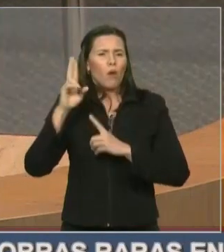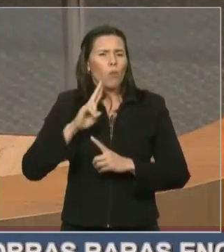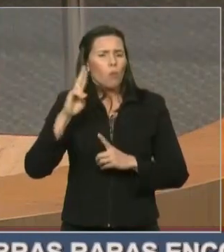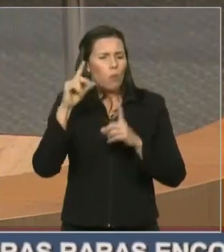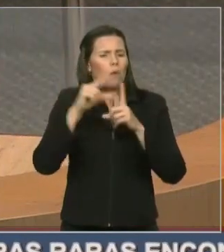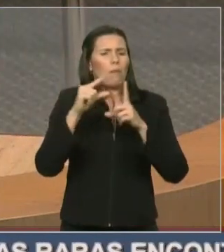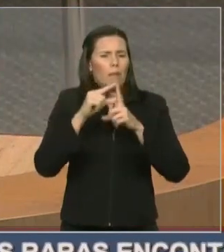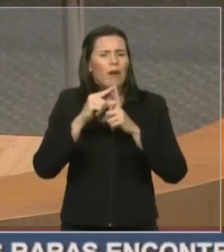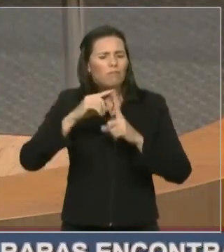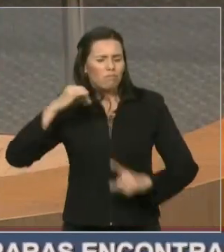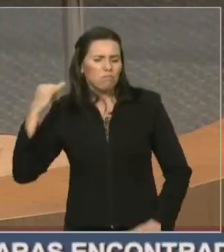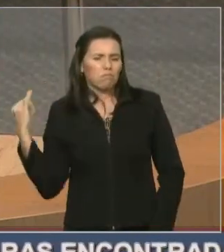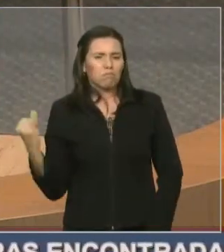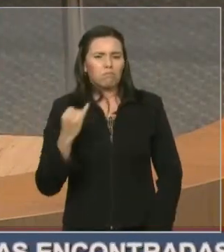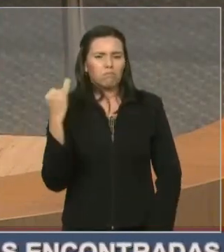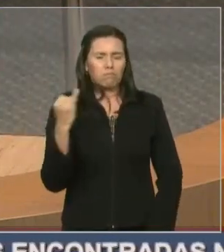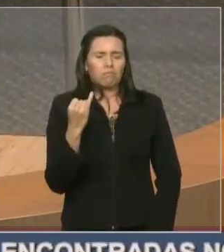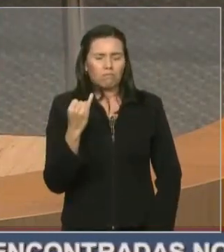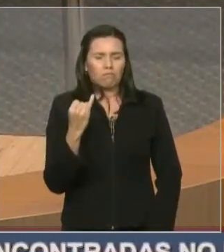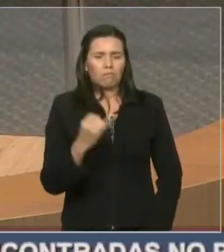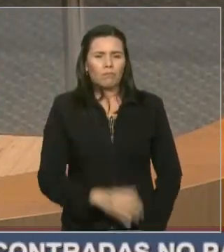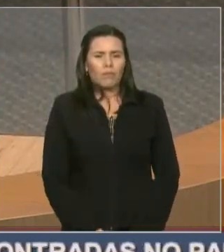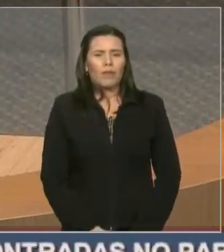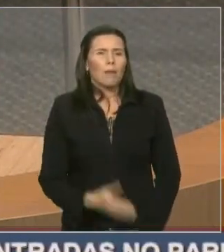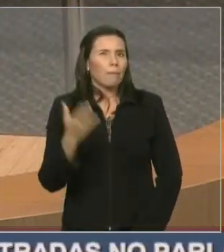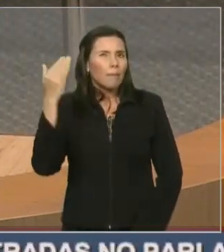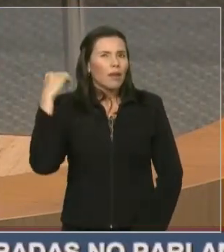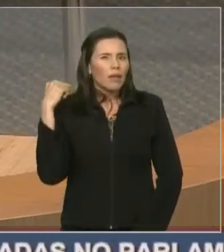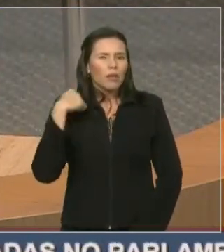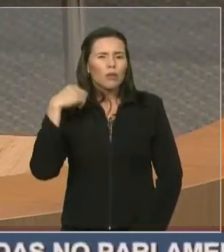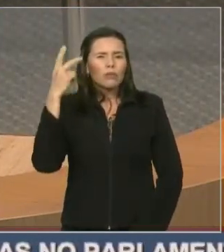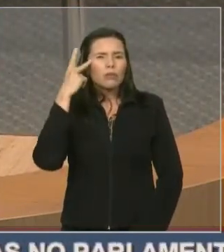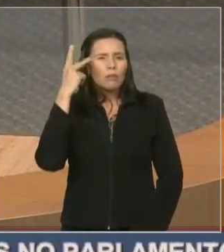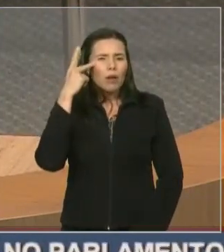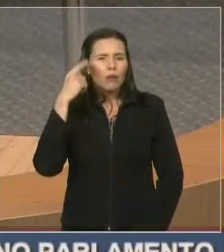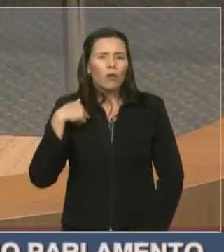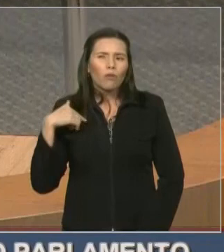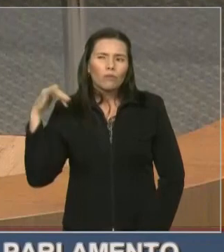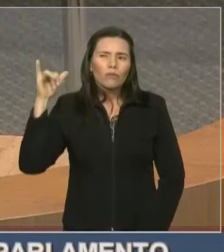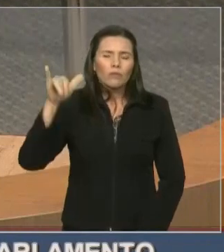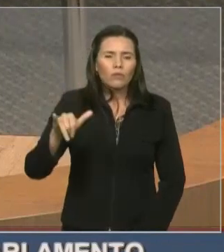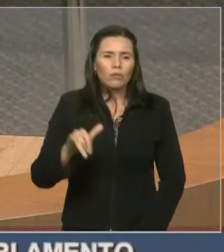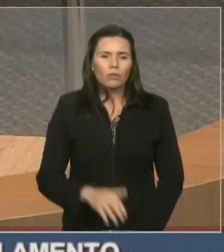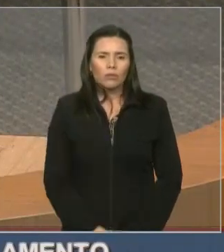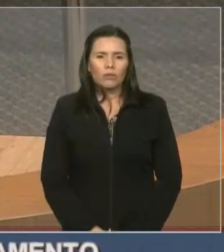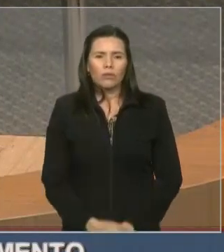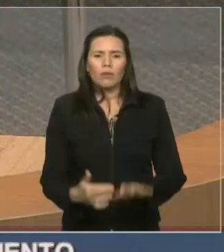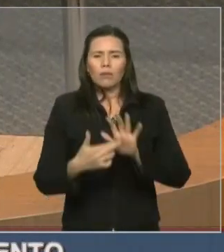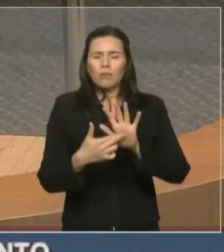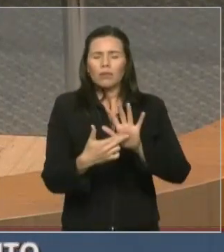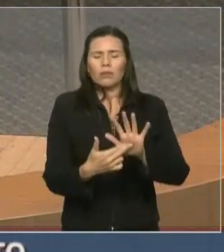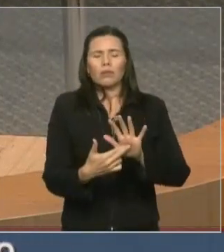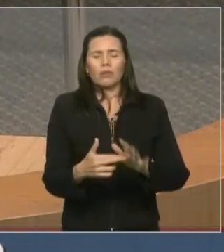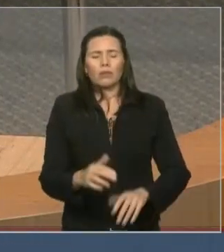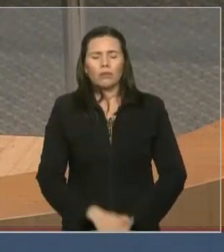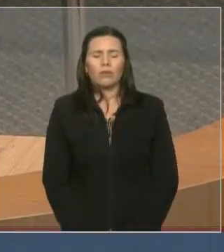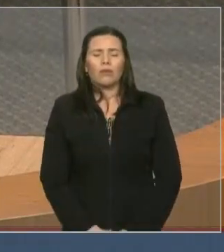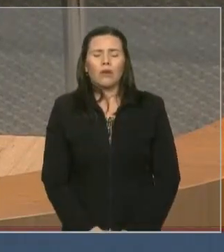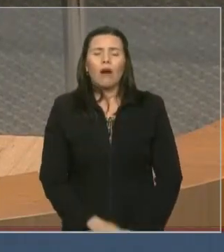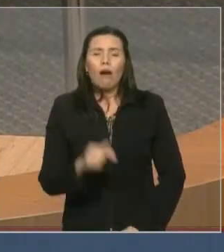Uma vez eu fui em São Paulo, 2 vezes eu fui para a Assembleia. Na década de